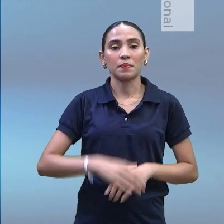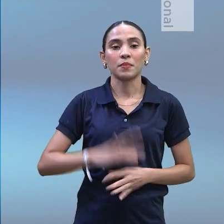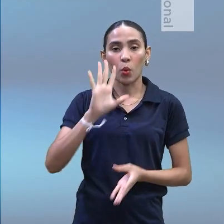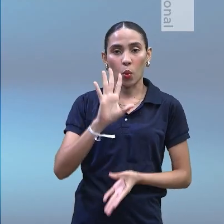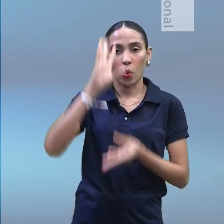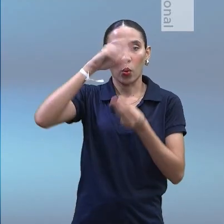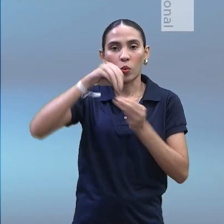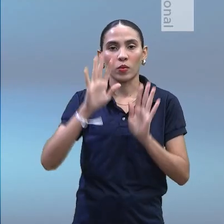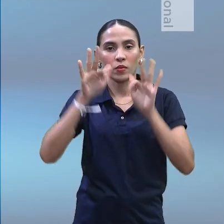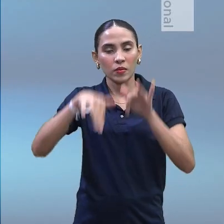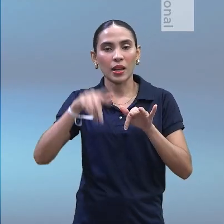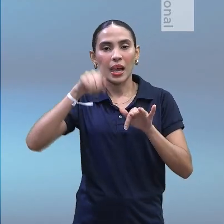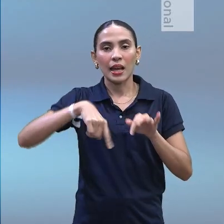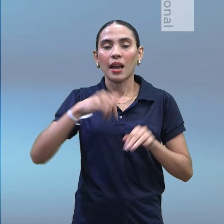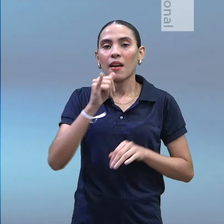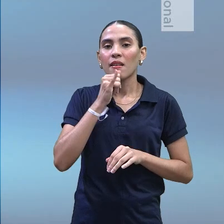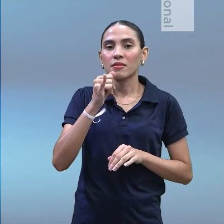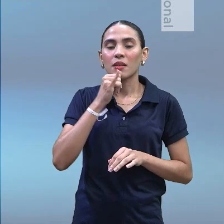é um retrato, né?